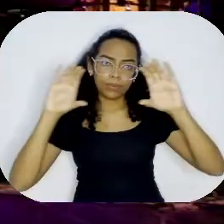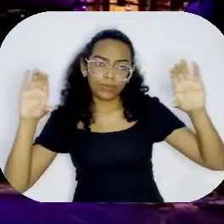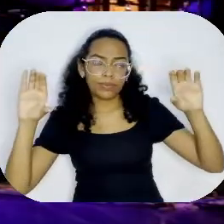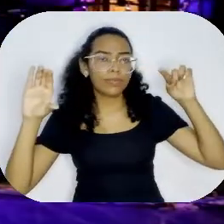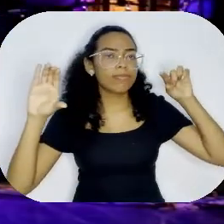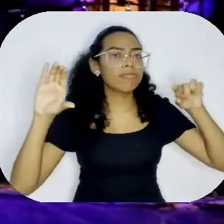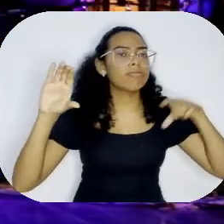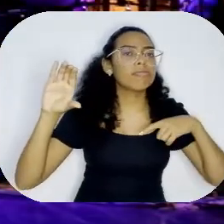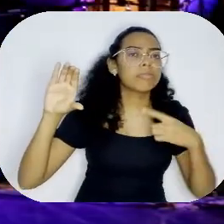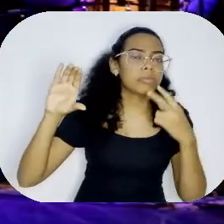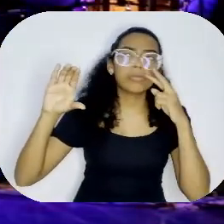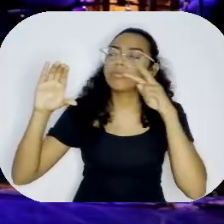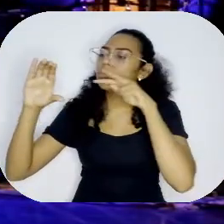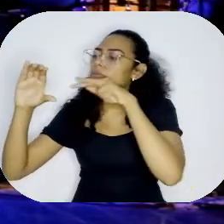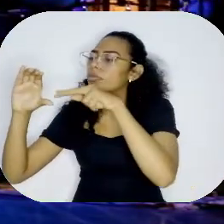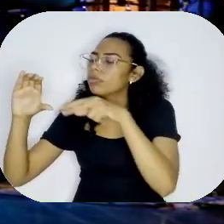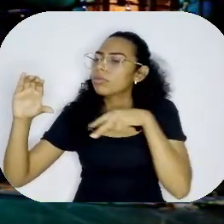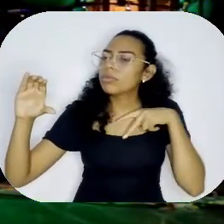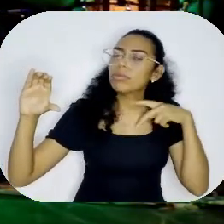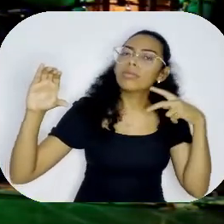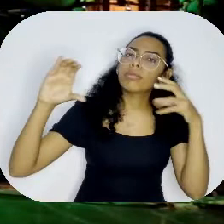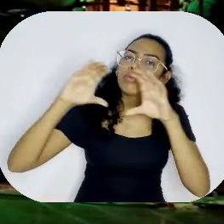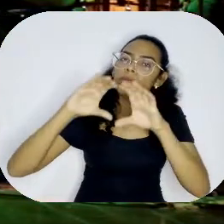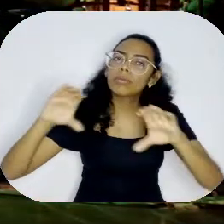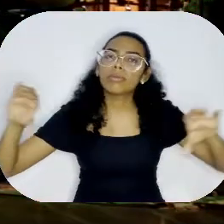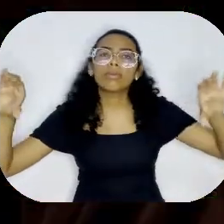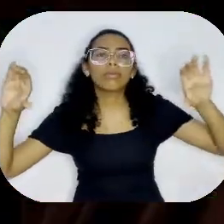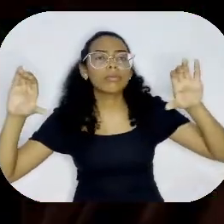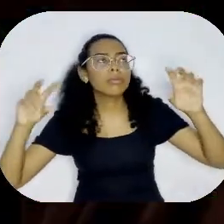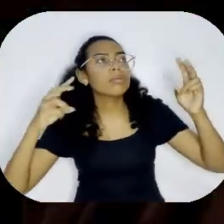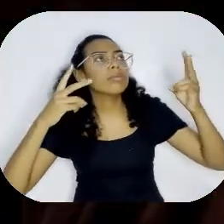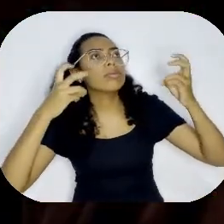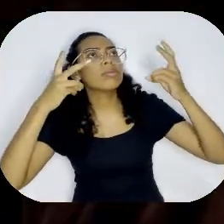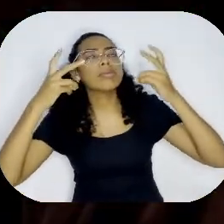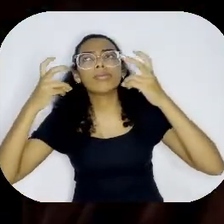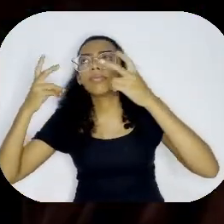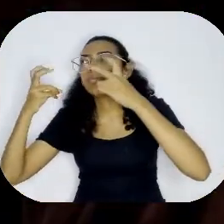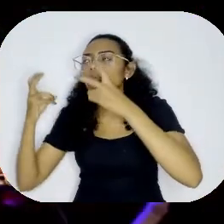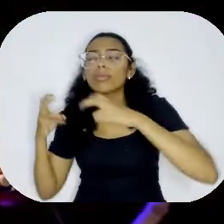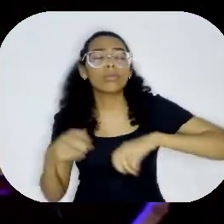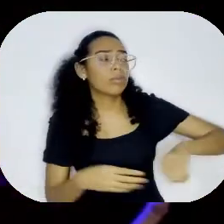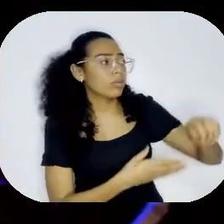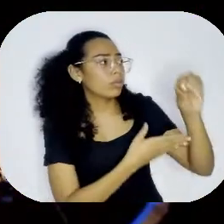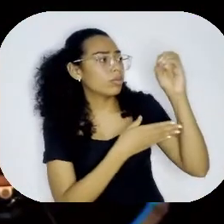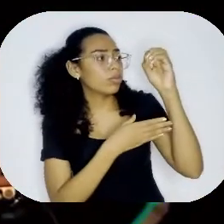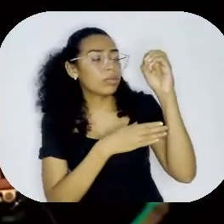O céu está nos olhos de quem vê no